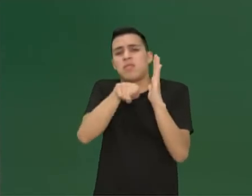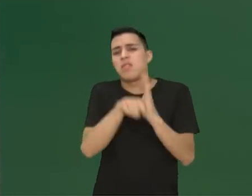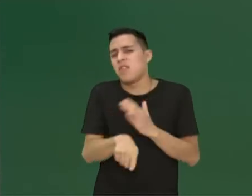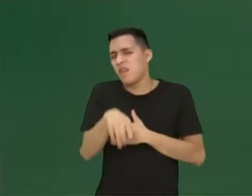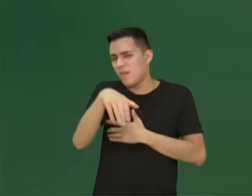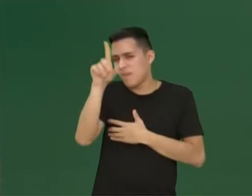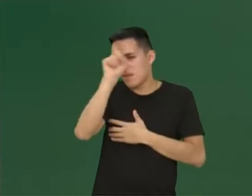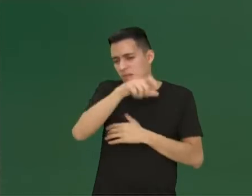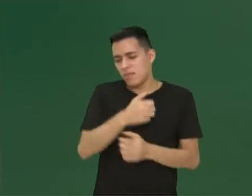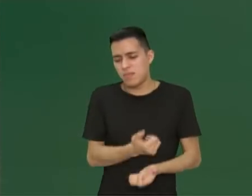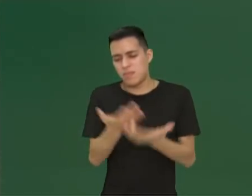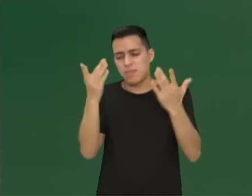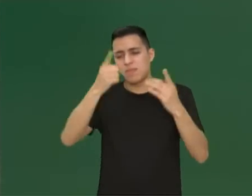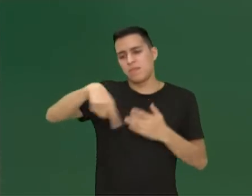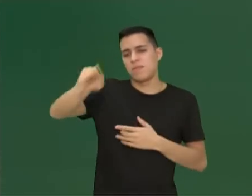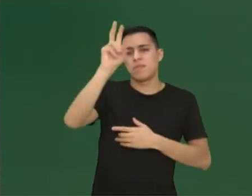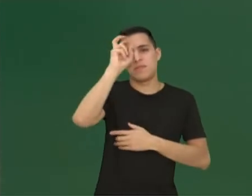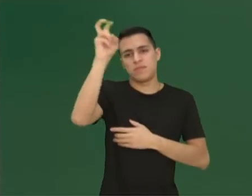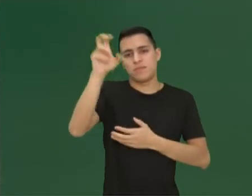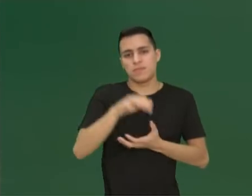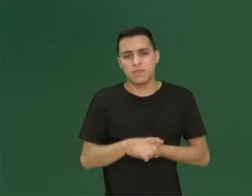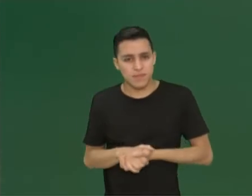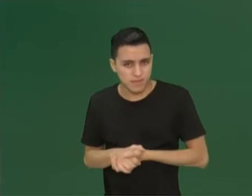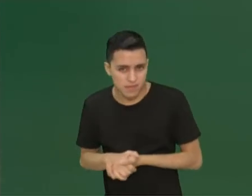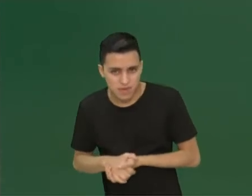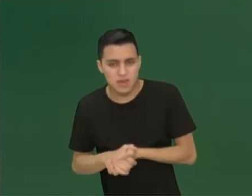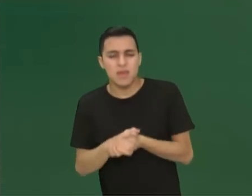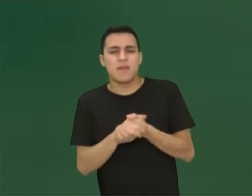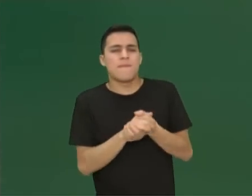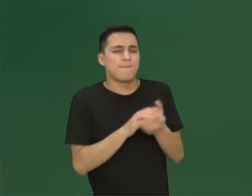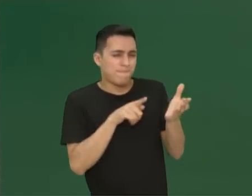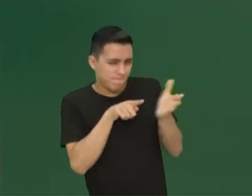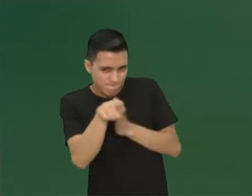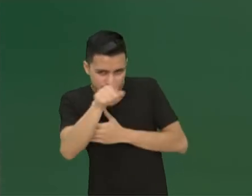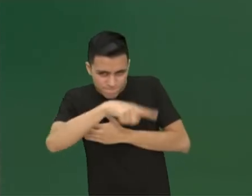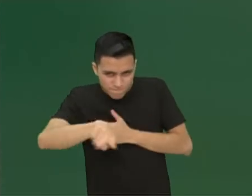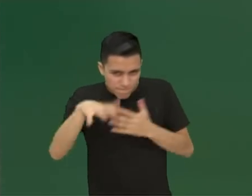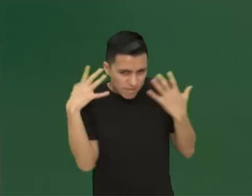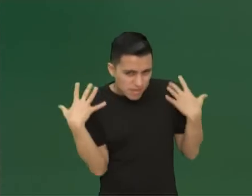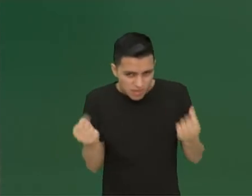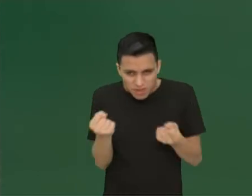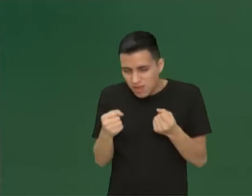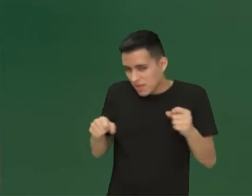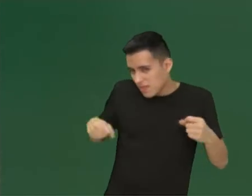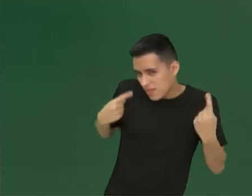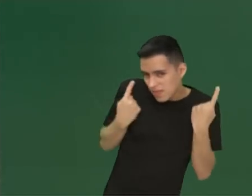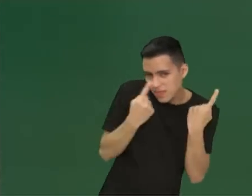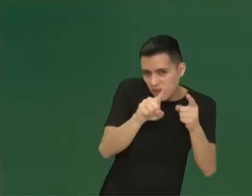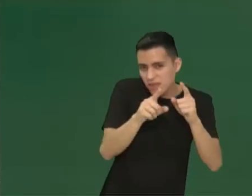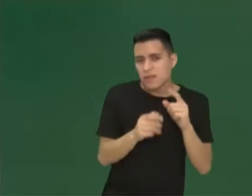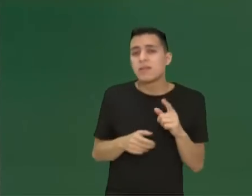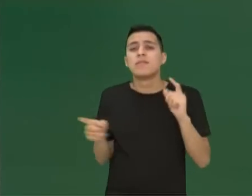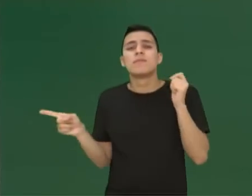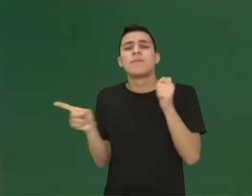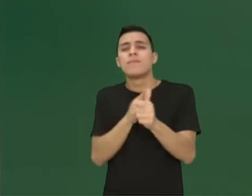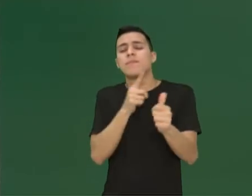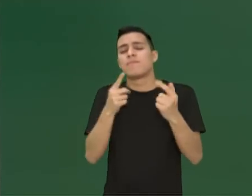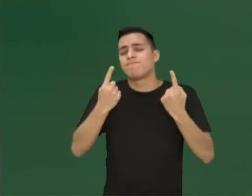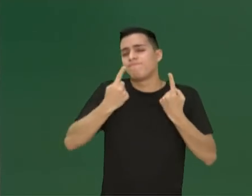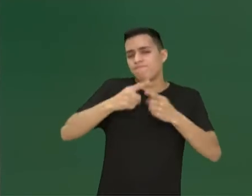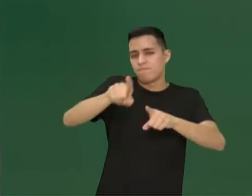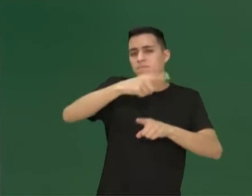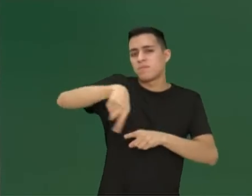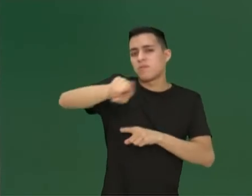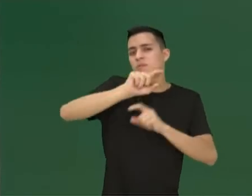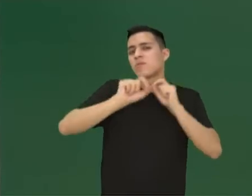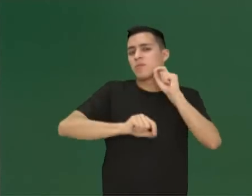difícil, porque eles são muito inteligentes. Vou lançar desafios para vocês hoje. Vocês aceitam? Então eu vou apresentar o primeiro desafio para